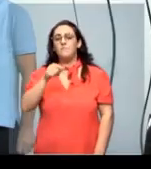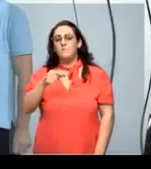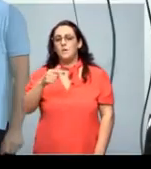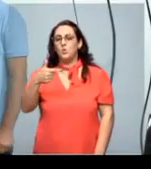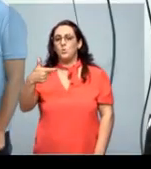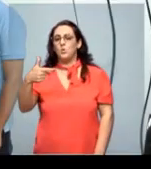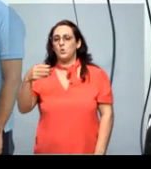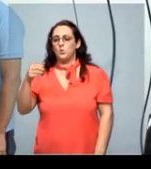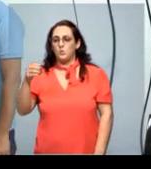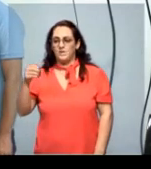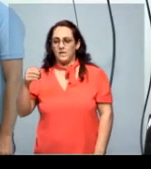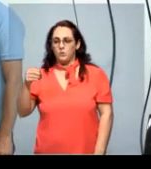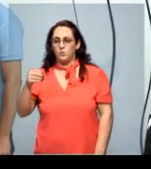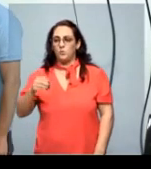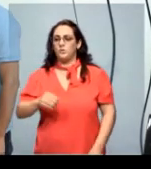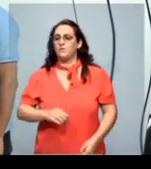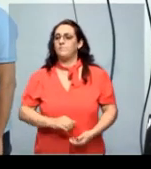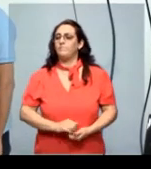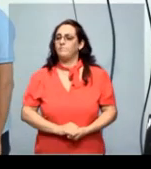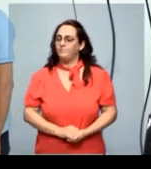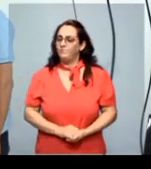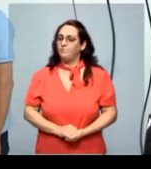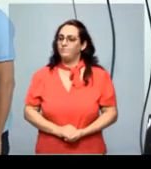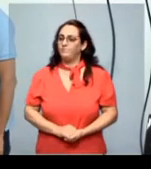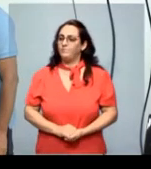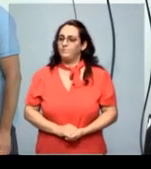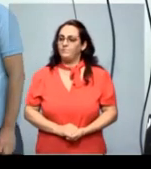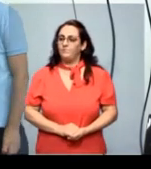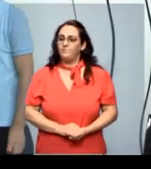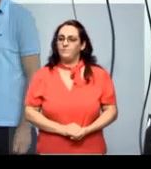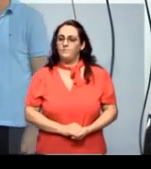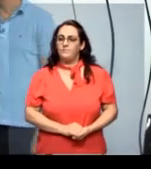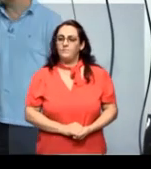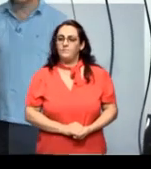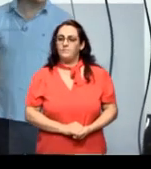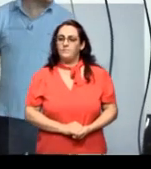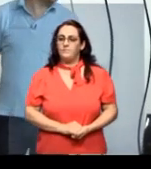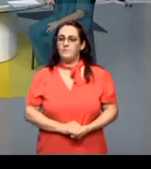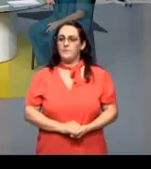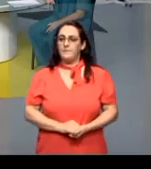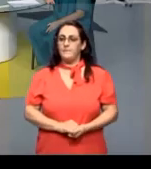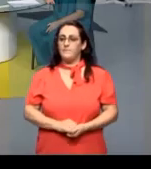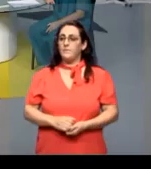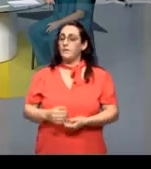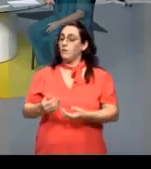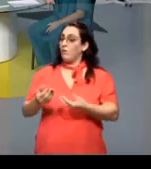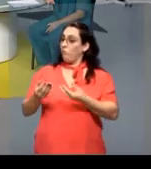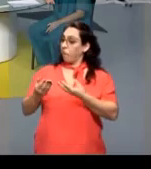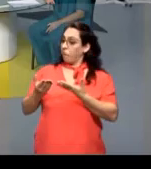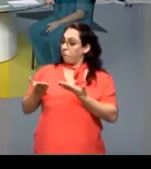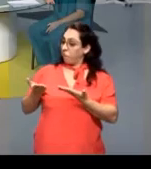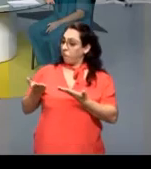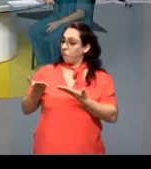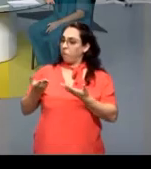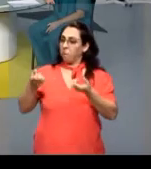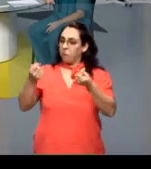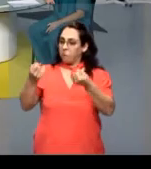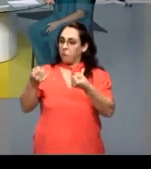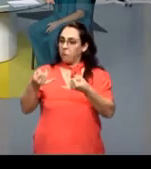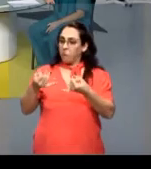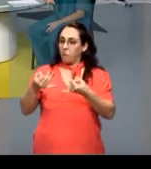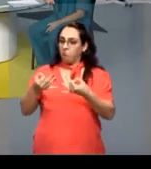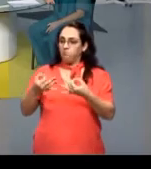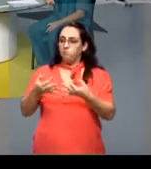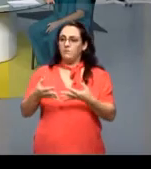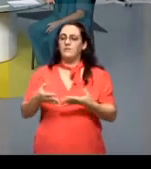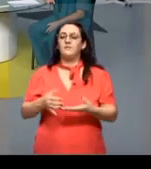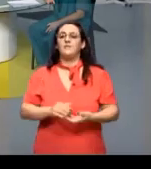1.163.200. Ótimo! Obrigado, Cláudia. São que muitos, hein, professor? Bastante,